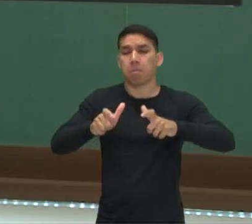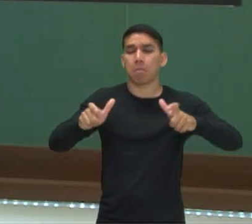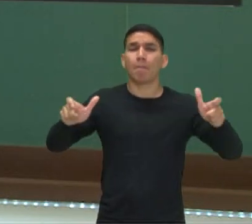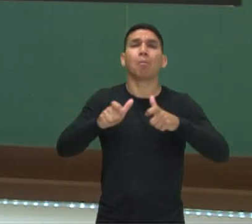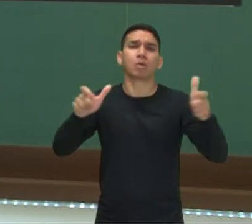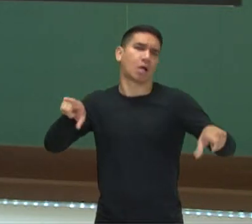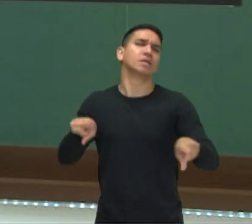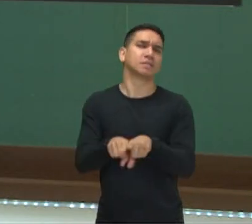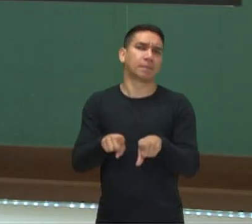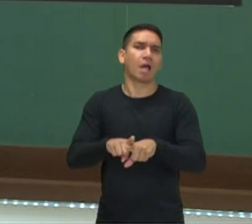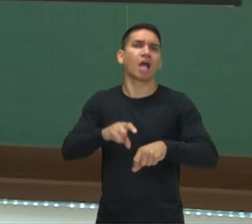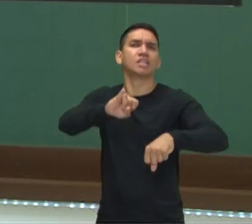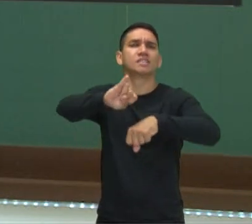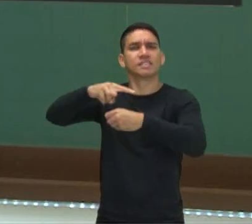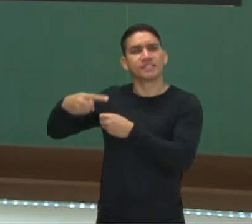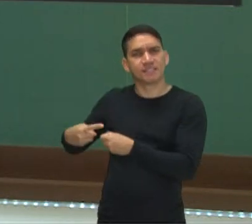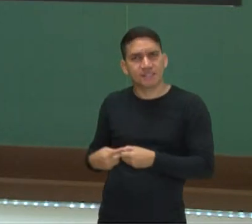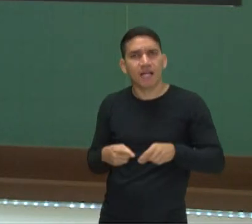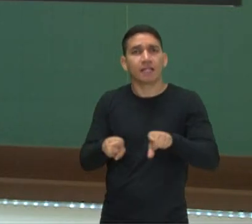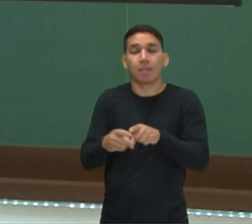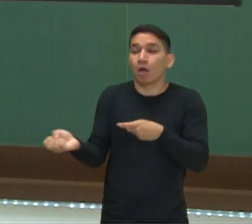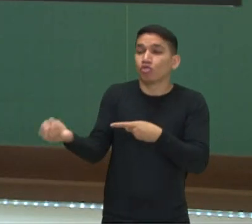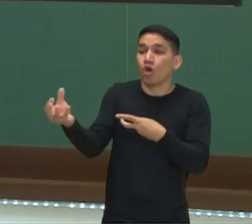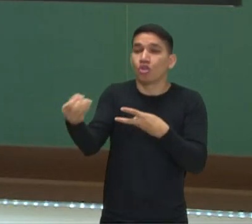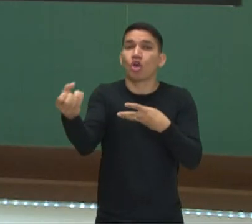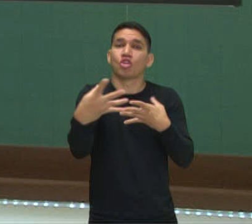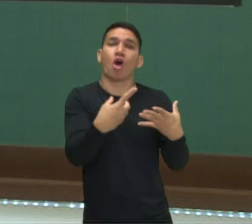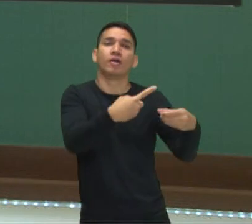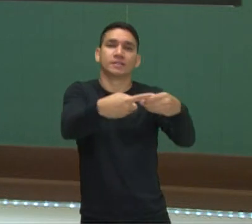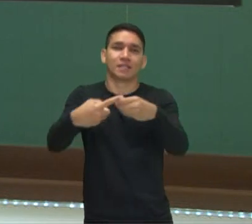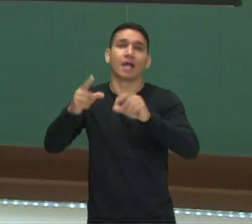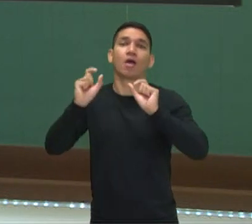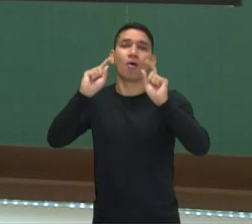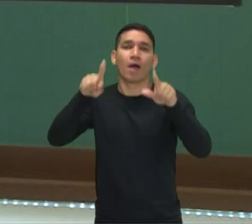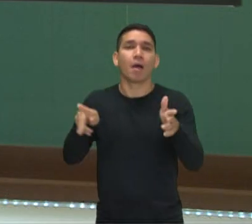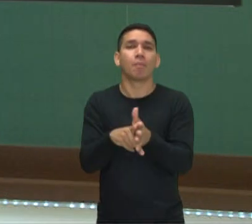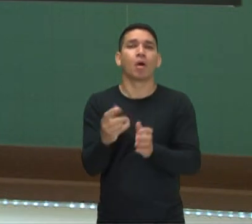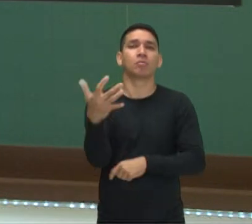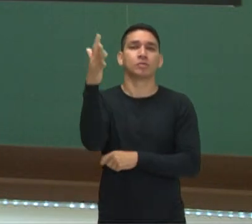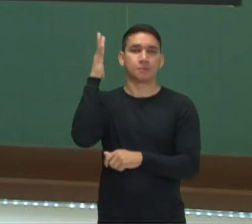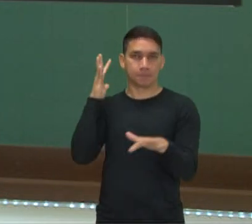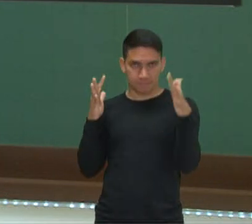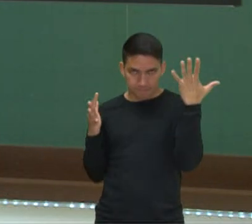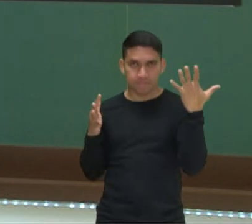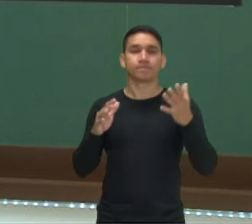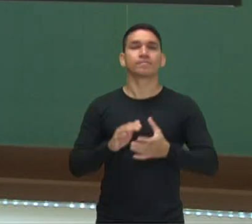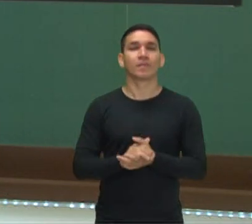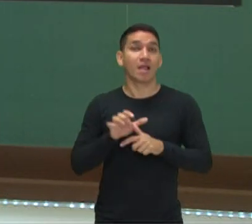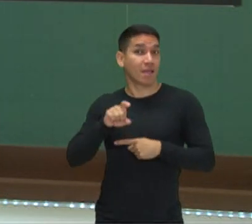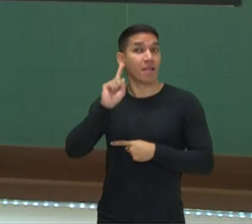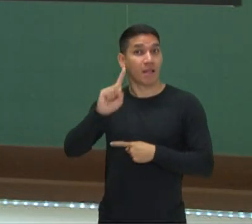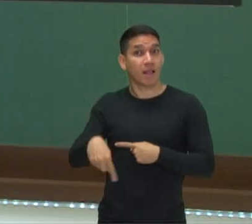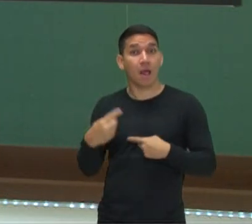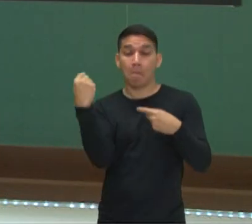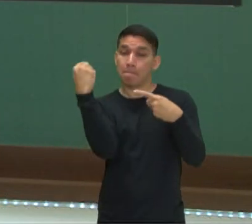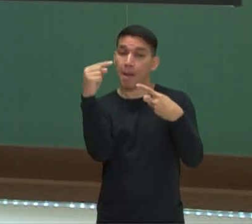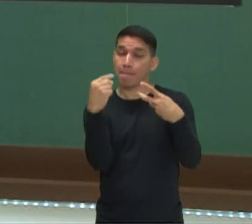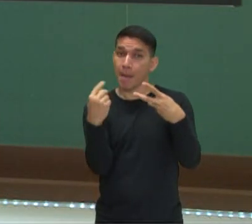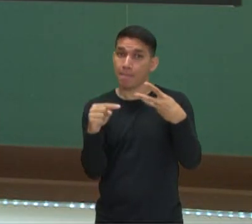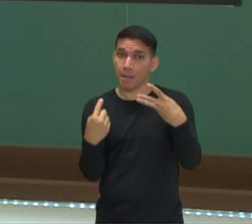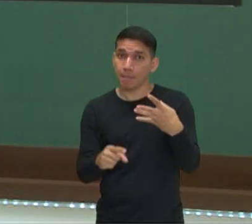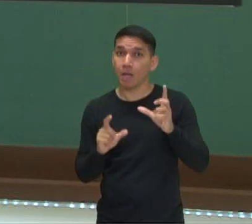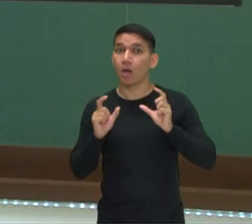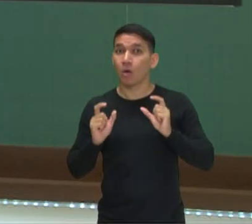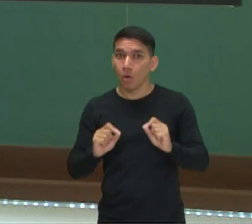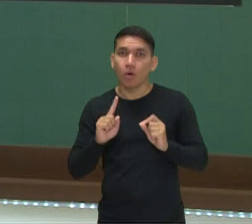de cidades e o surgimento de novas cidades, que é a presença da floresta amazônica. Então, esse é um fator, né,